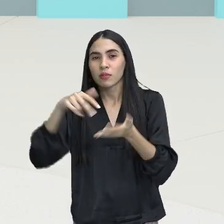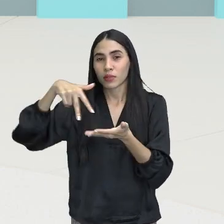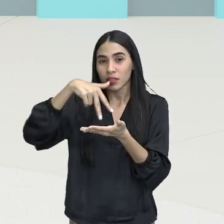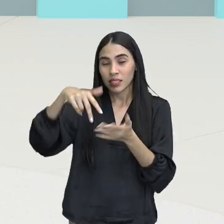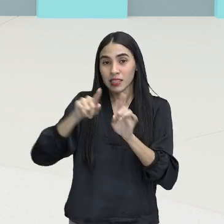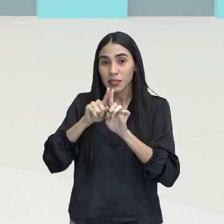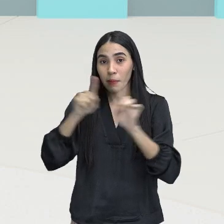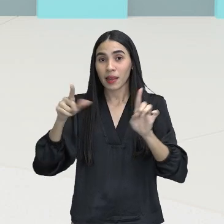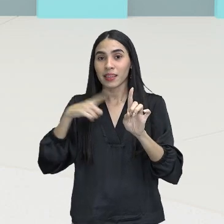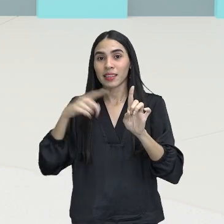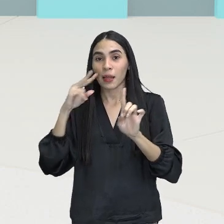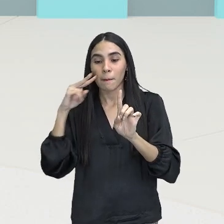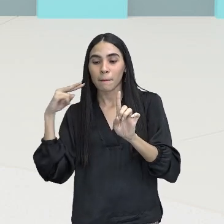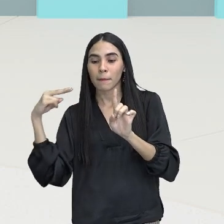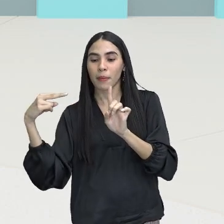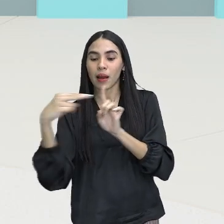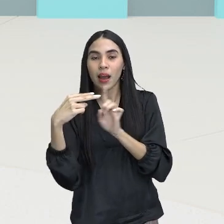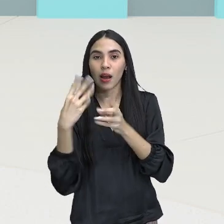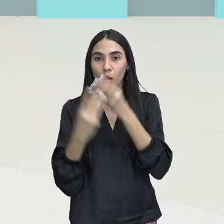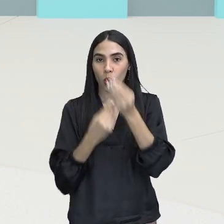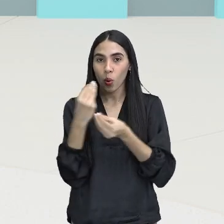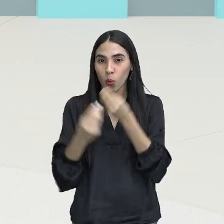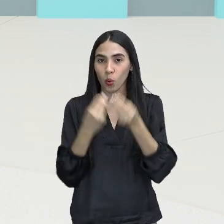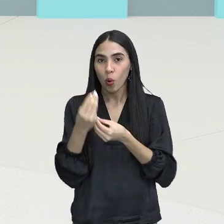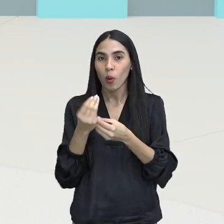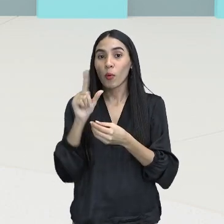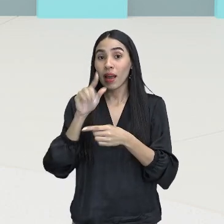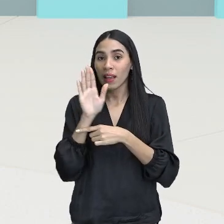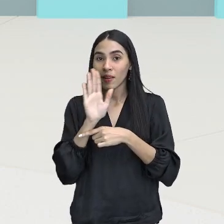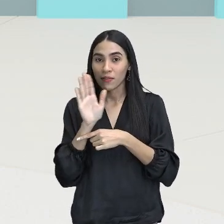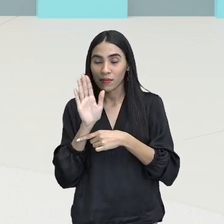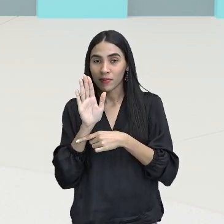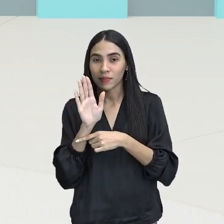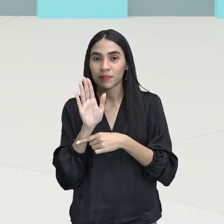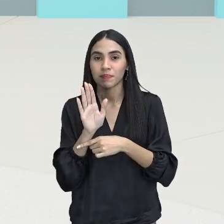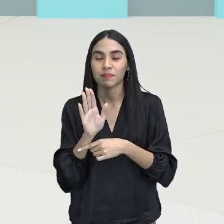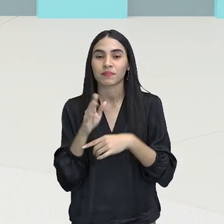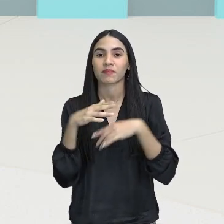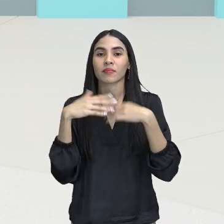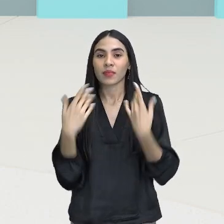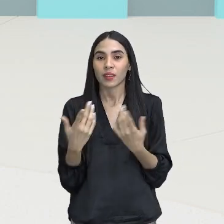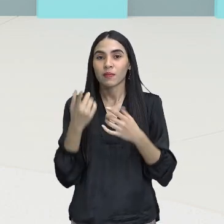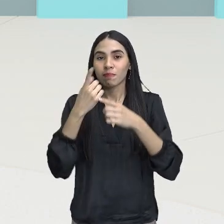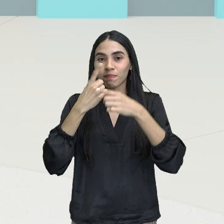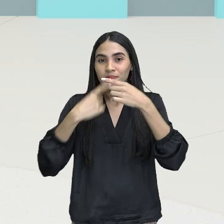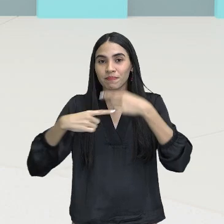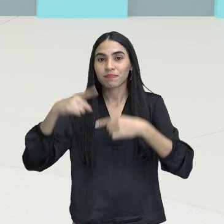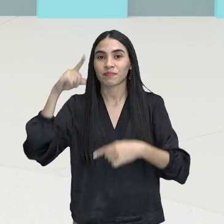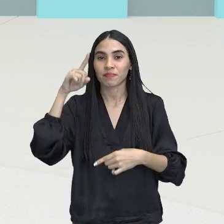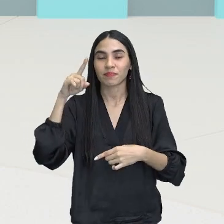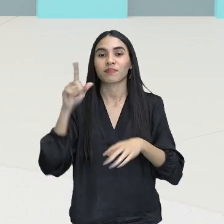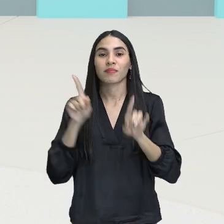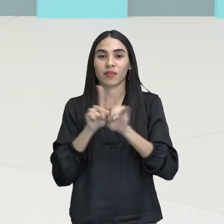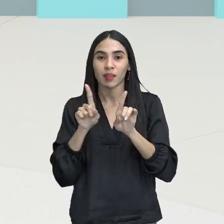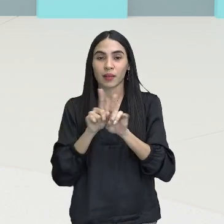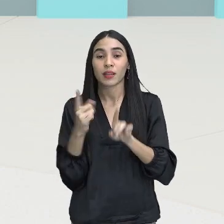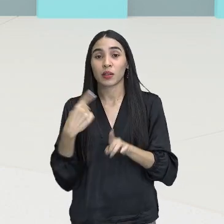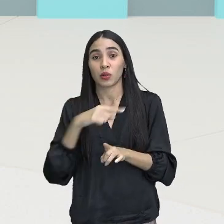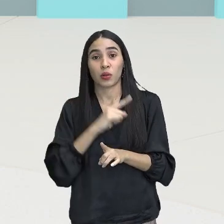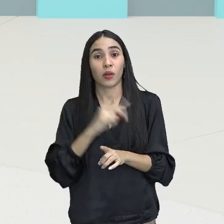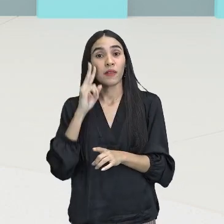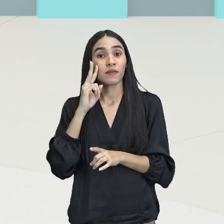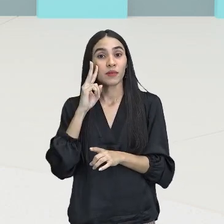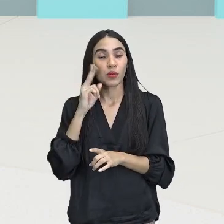a partir do vídeo. Então, é essa evolução que também nós